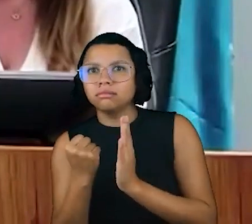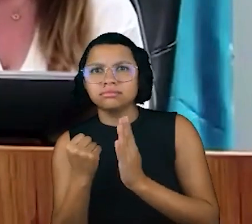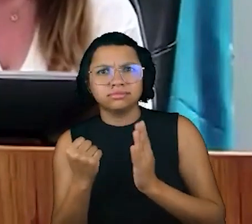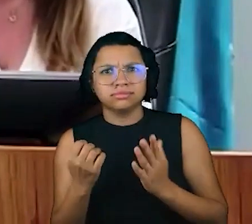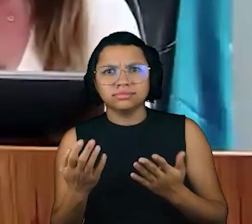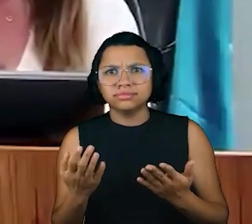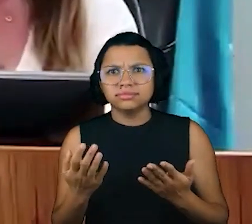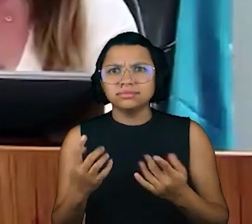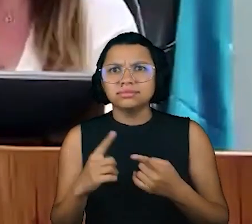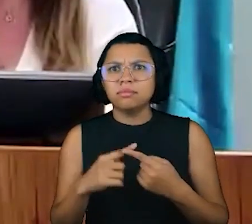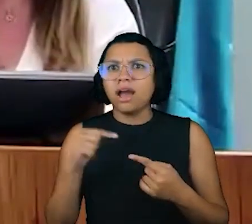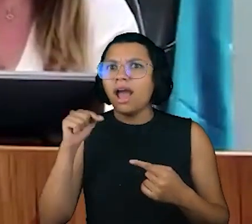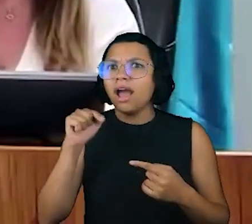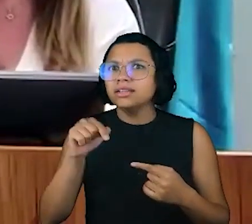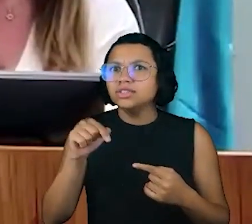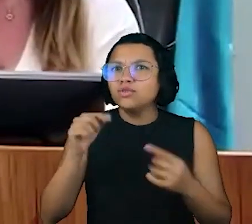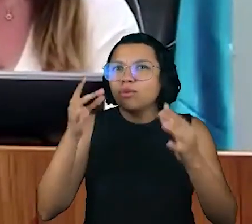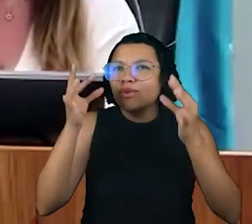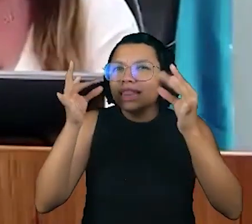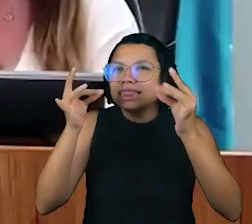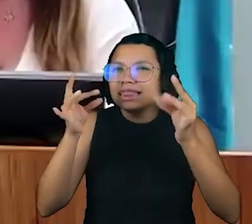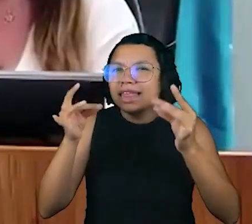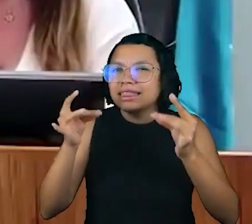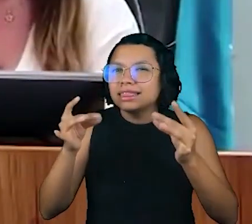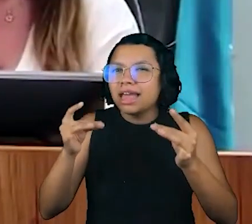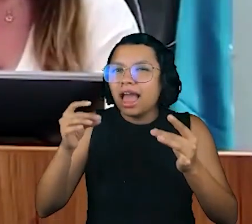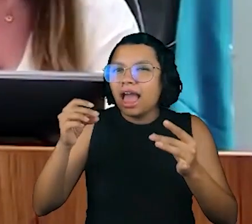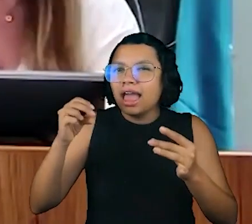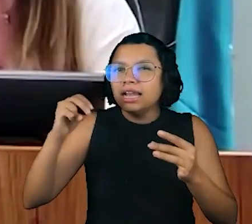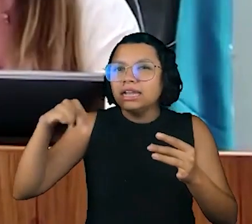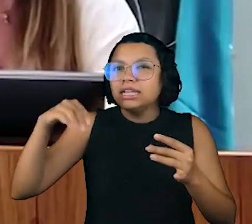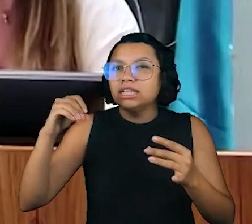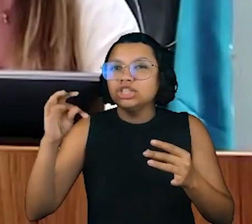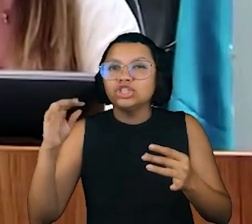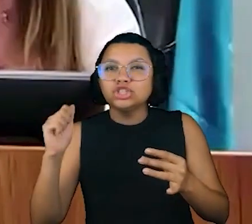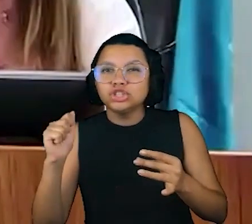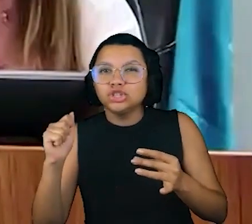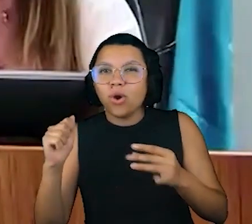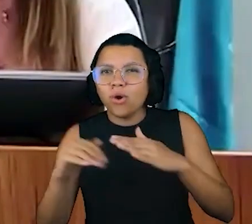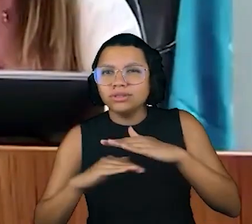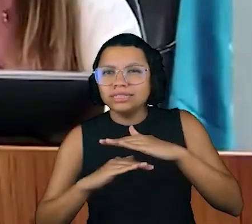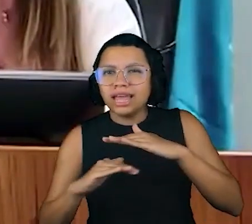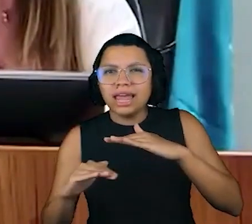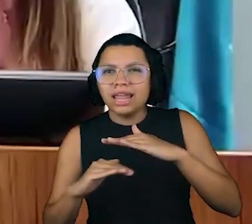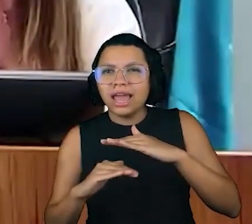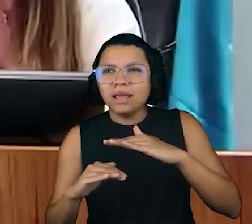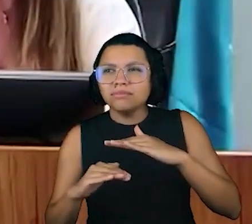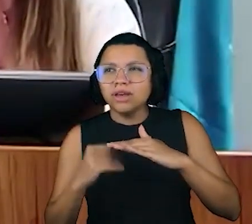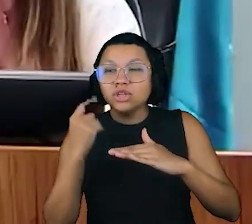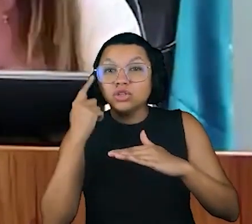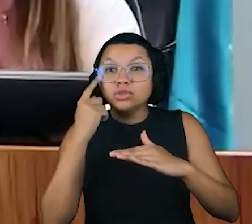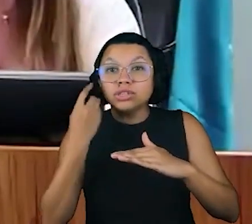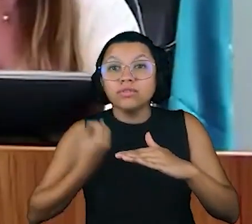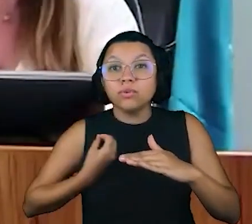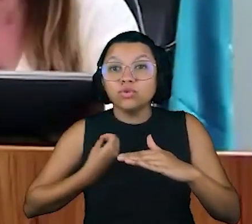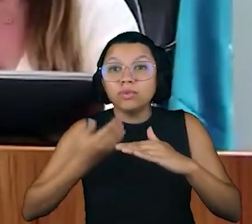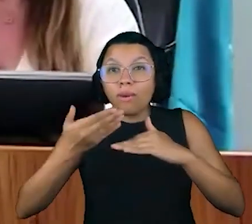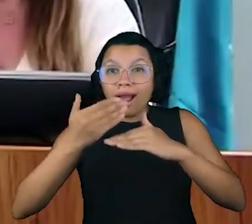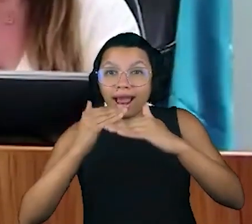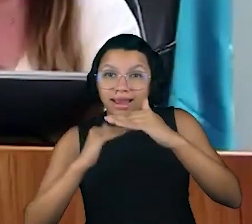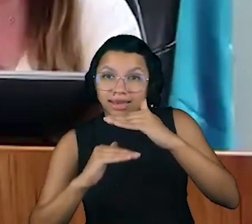Só que isso daí foi um detalhe de nota de rodapé, porque você vai ver o número ali embaixo de